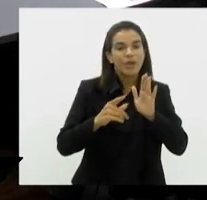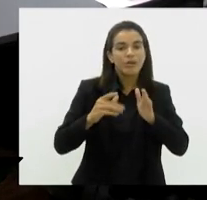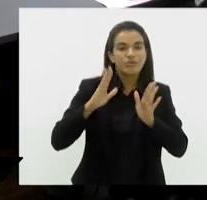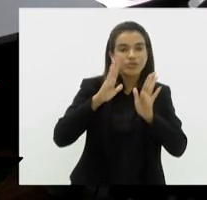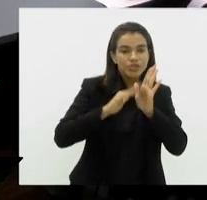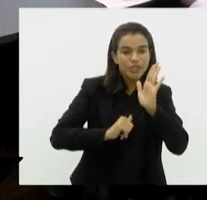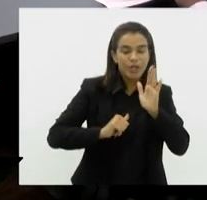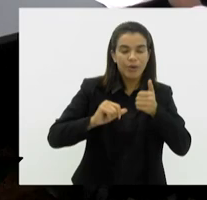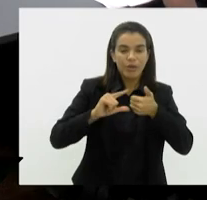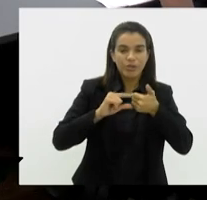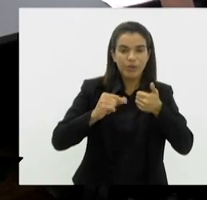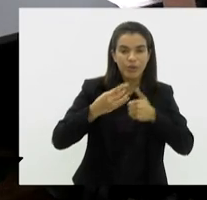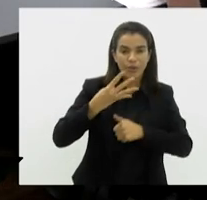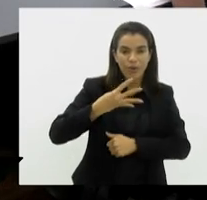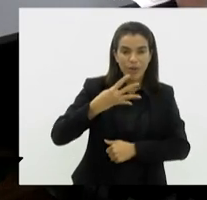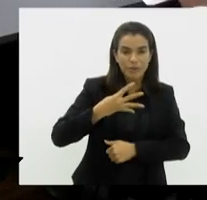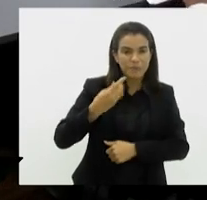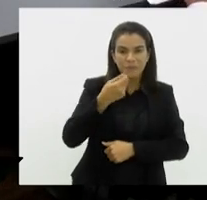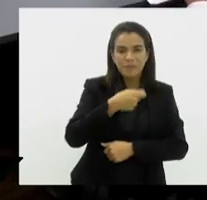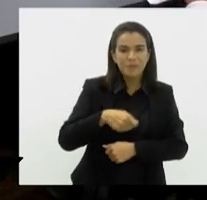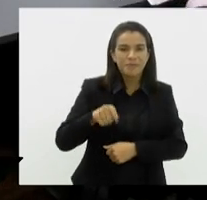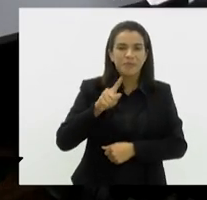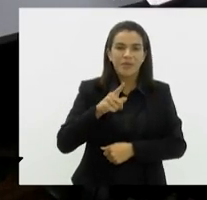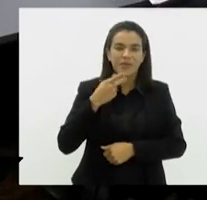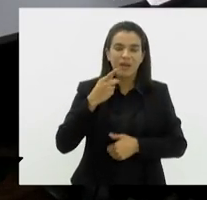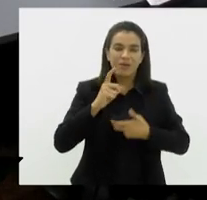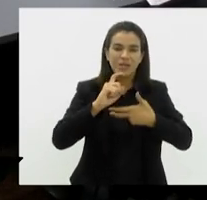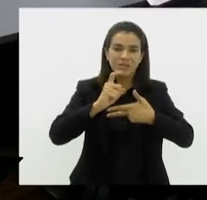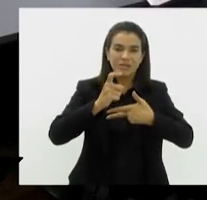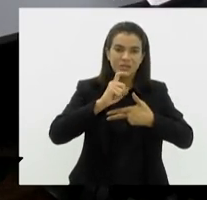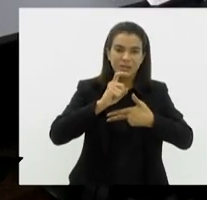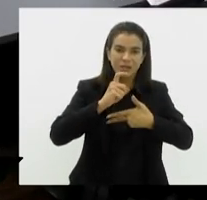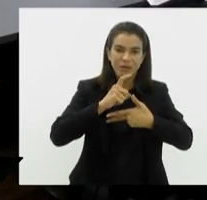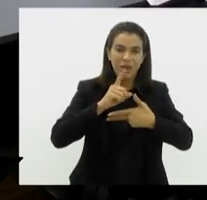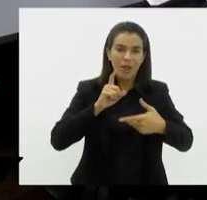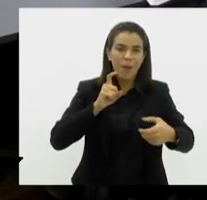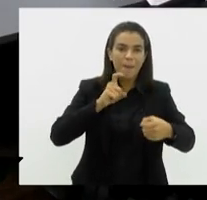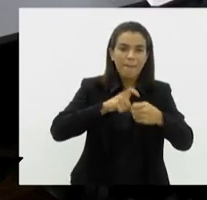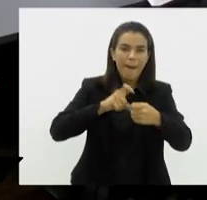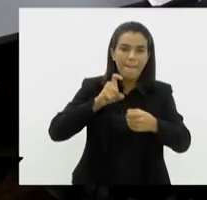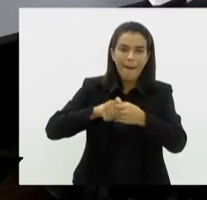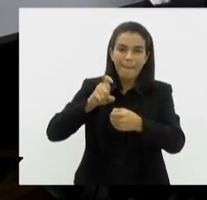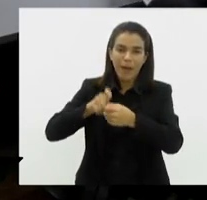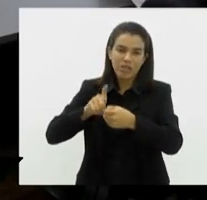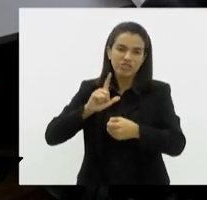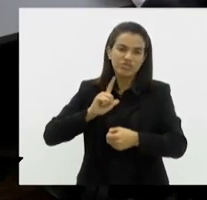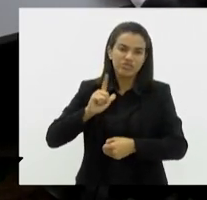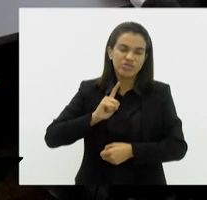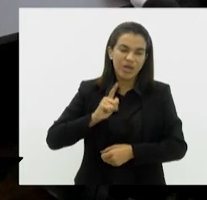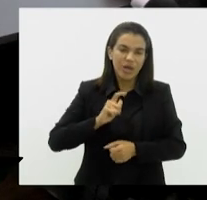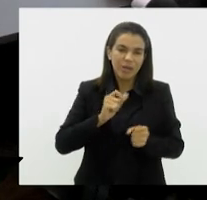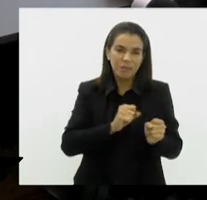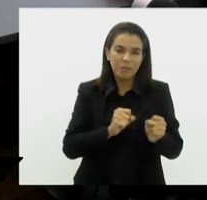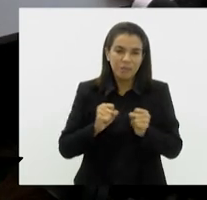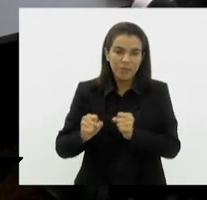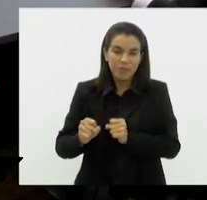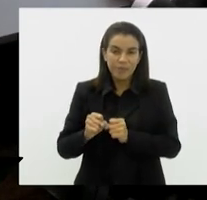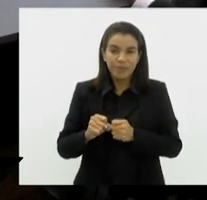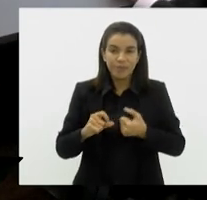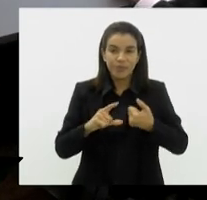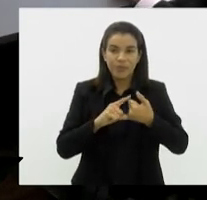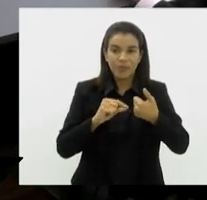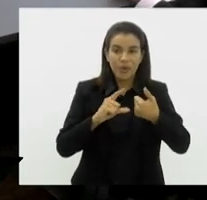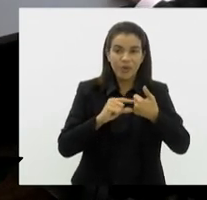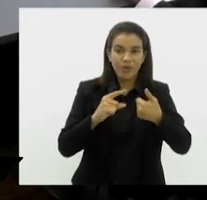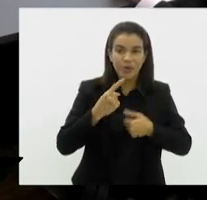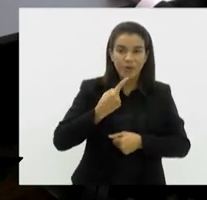4º. Não precisa dizer que o executivo pode fazer convênio, etc., ele já tem esse poder. Perfeito. No artigo